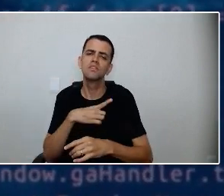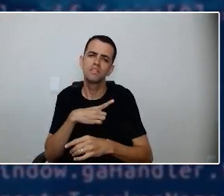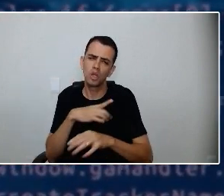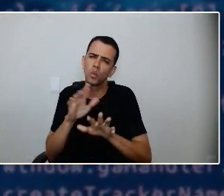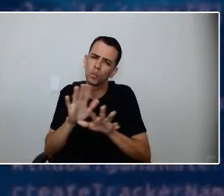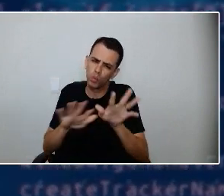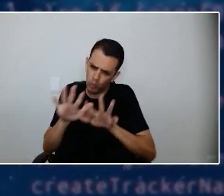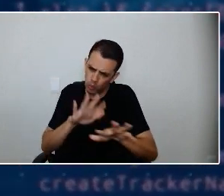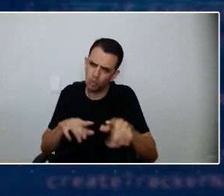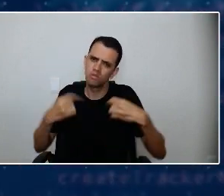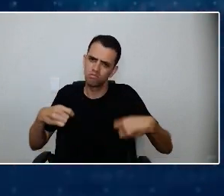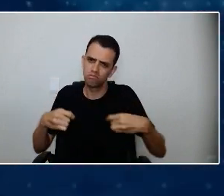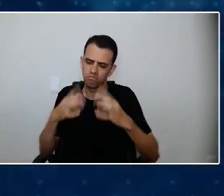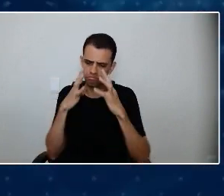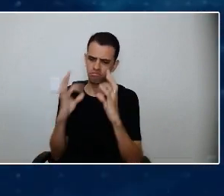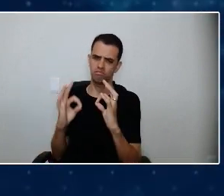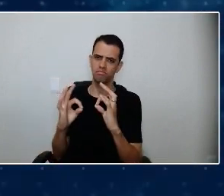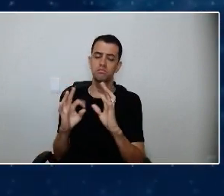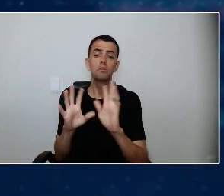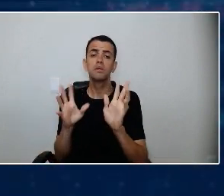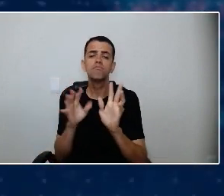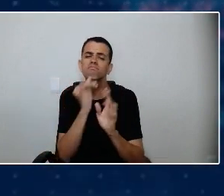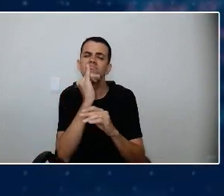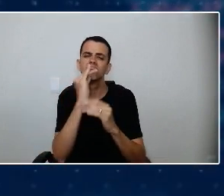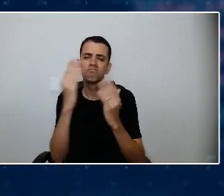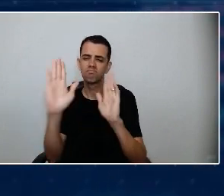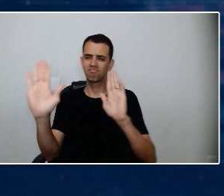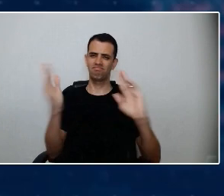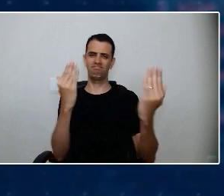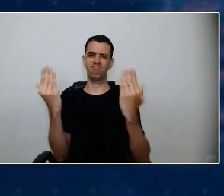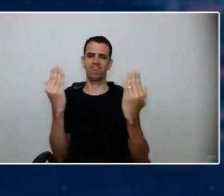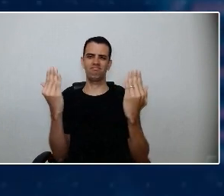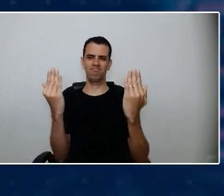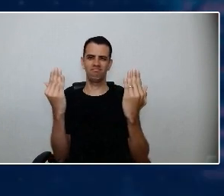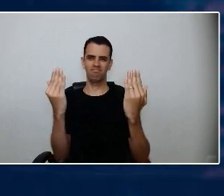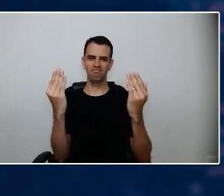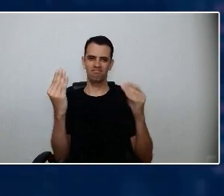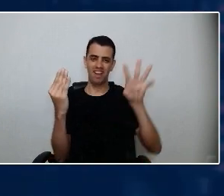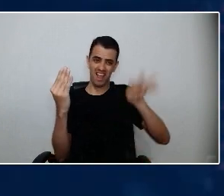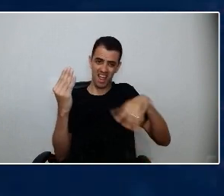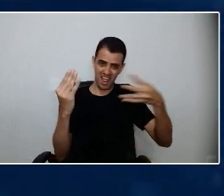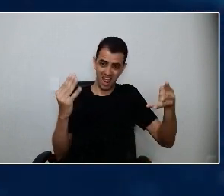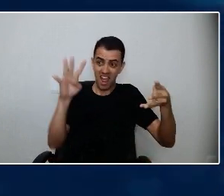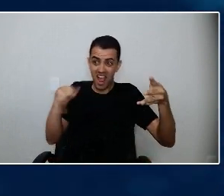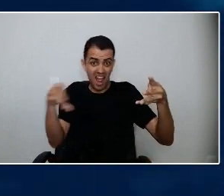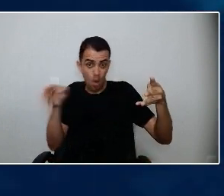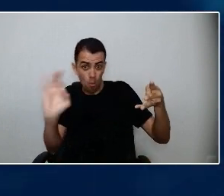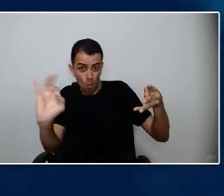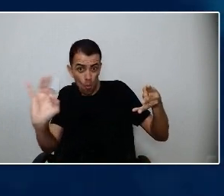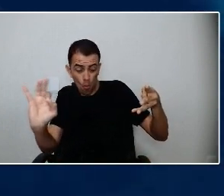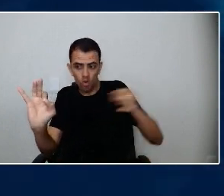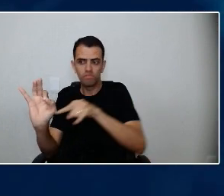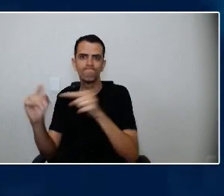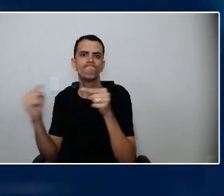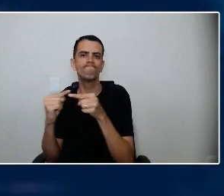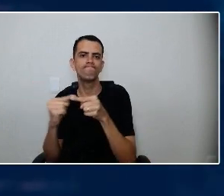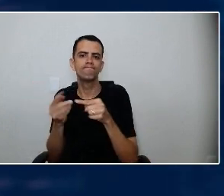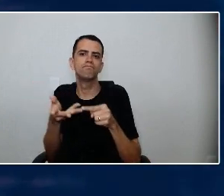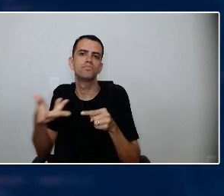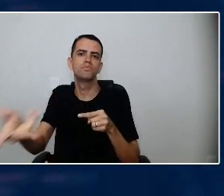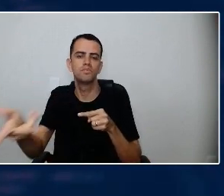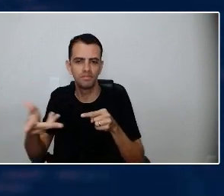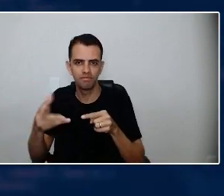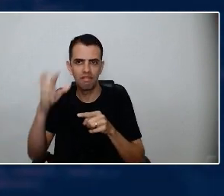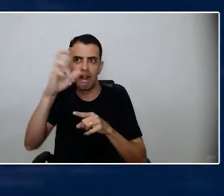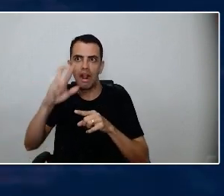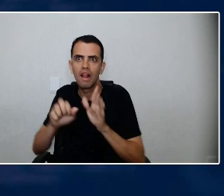tomar mas eu tô dando um exemplo de onde que o não relacional ele ele cabe bem